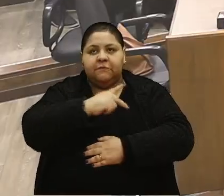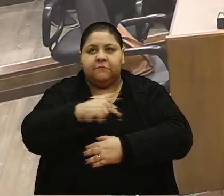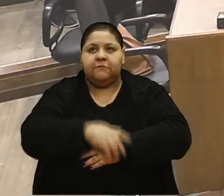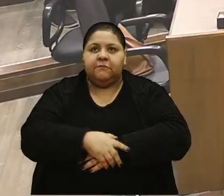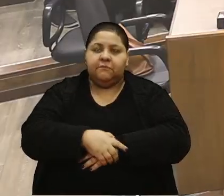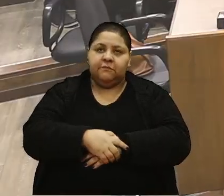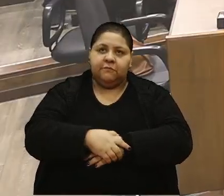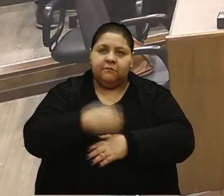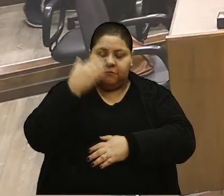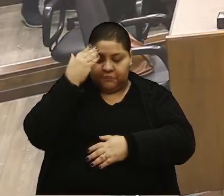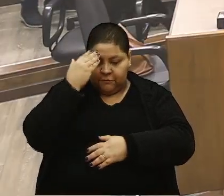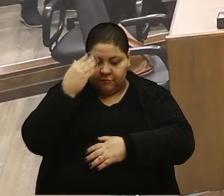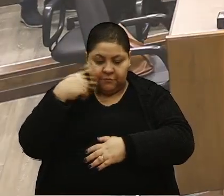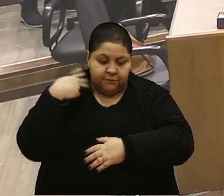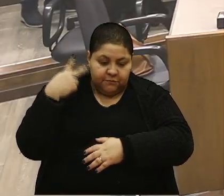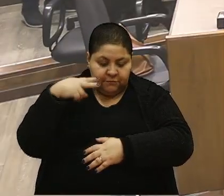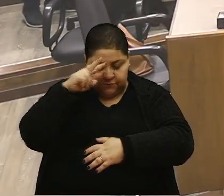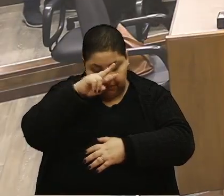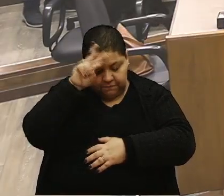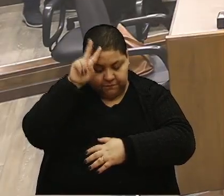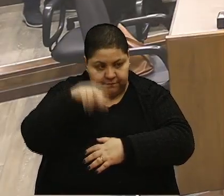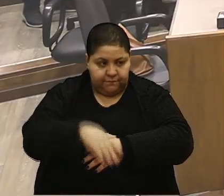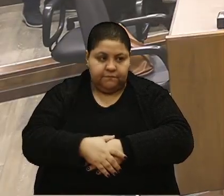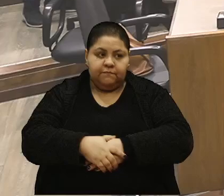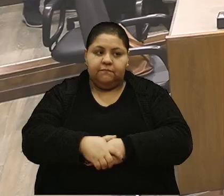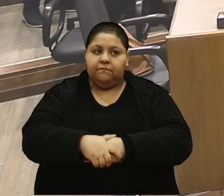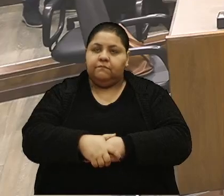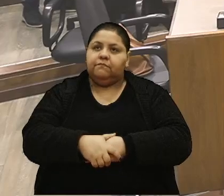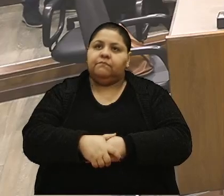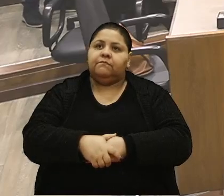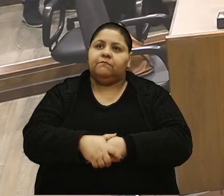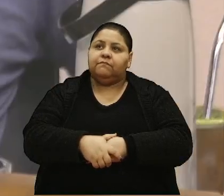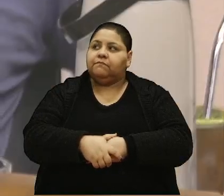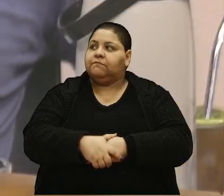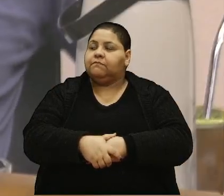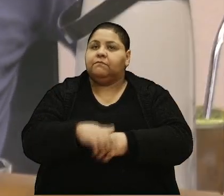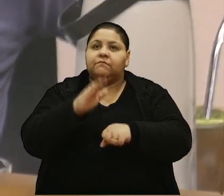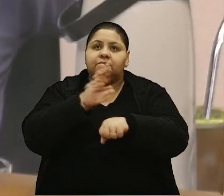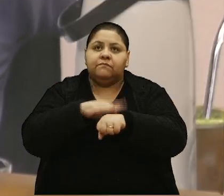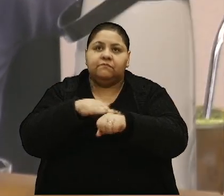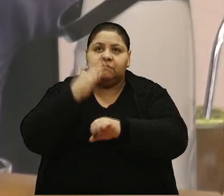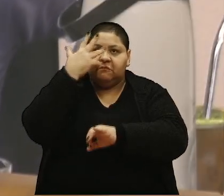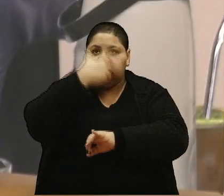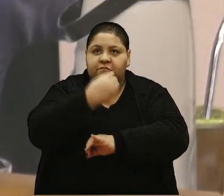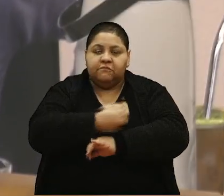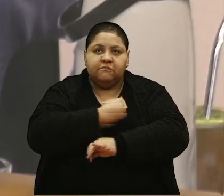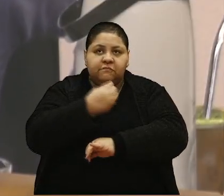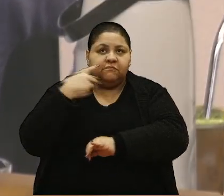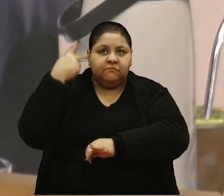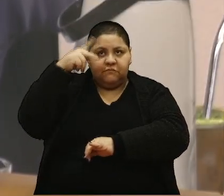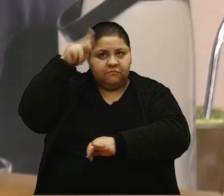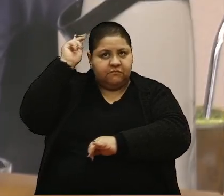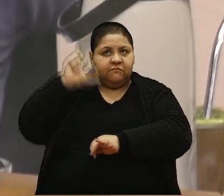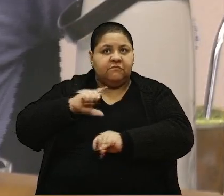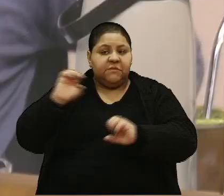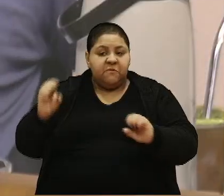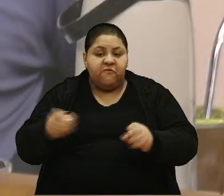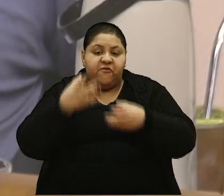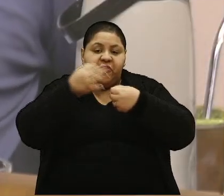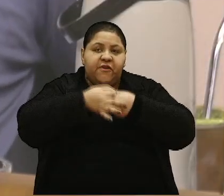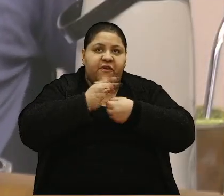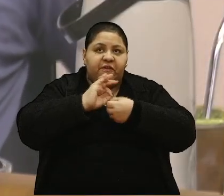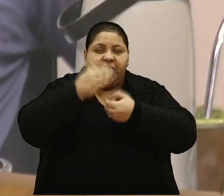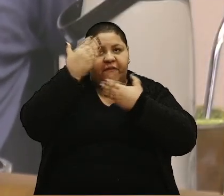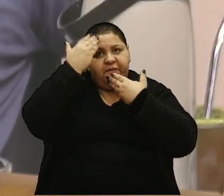Obrigado, vereador Edson da Rosa. Nesses tempos bonitos que nós vivemos, vereador Iago, temos Festa da Uva, agradecer